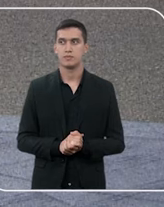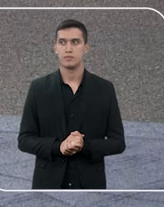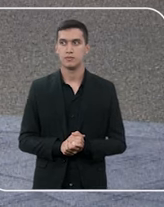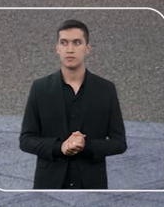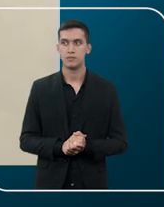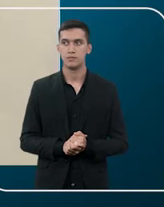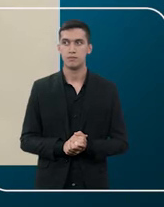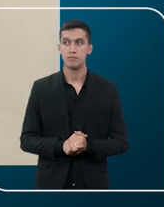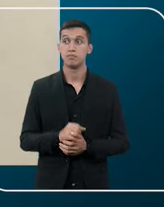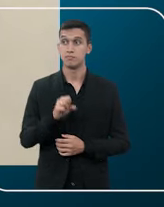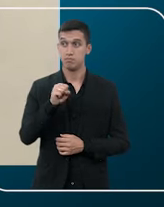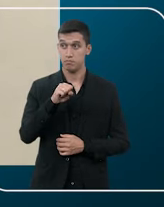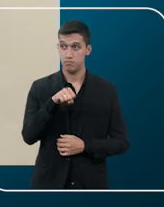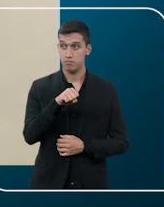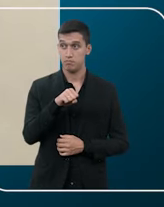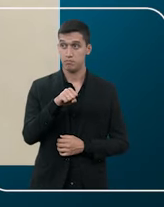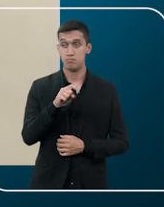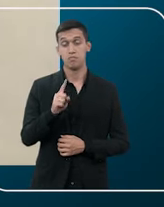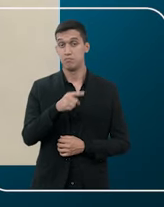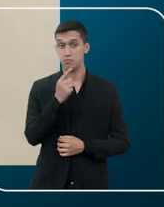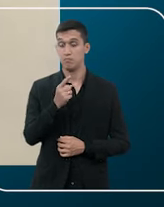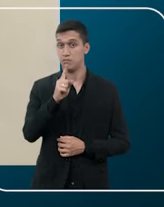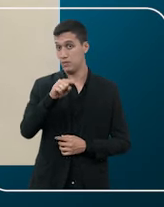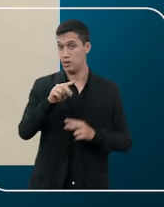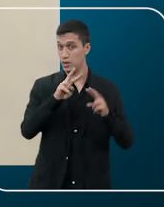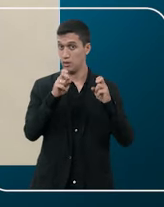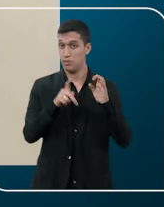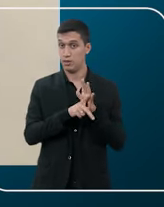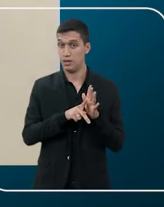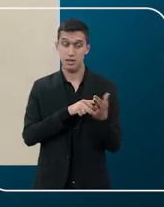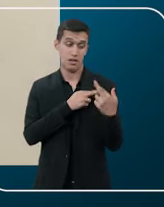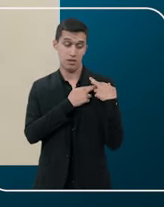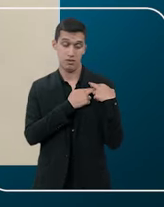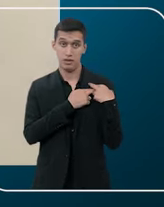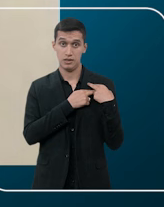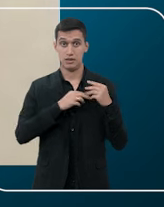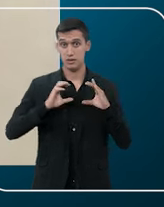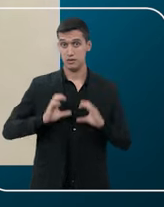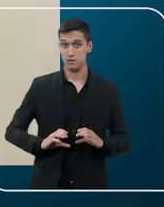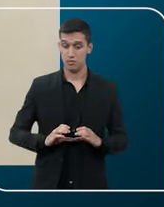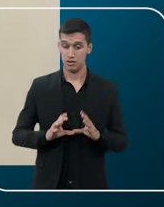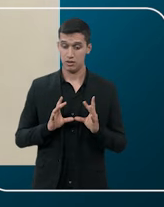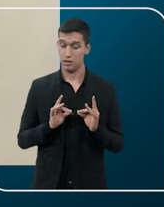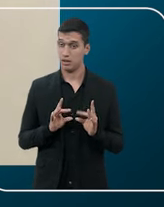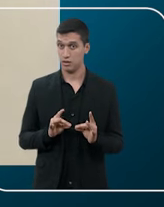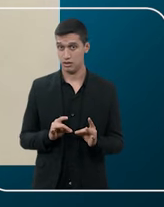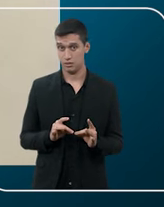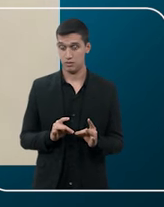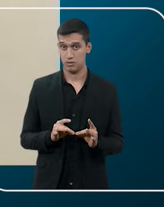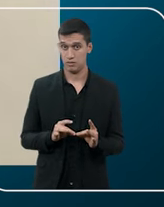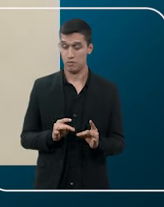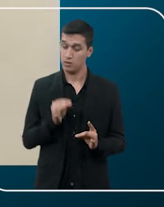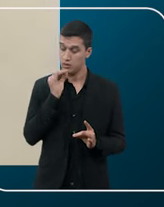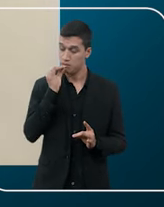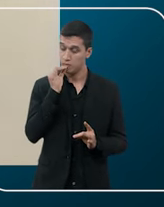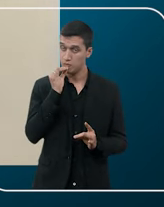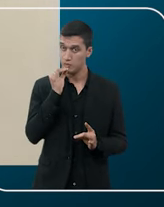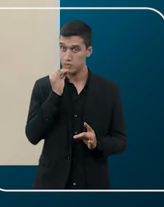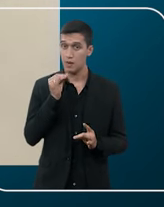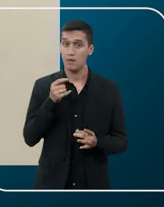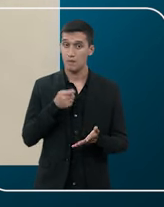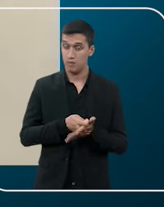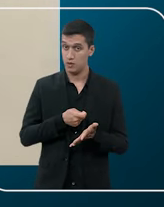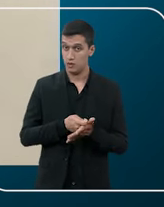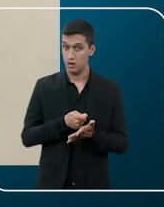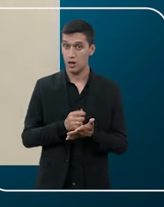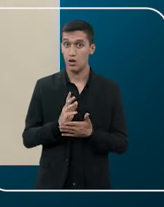Sim, Fátima, é a questão da responsabilidade civil subjetiva. Ela exige ali um